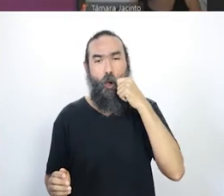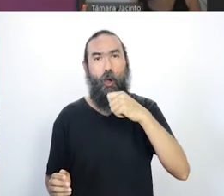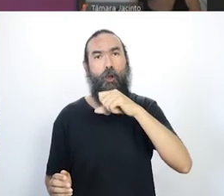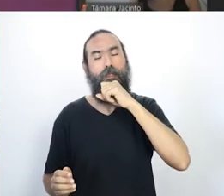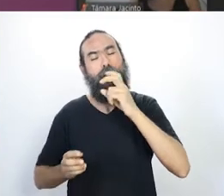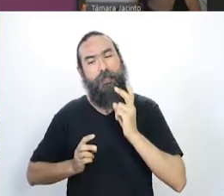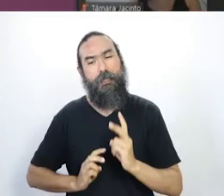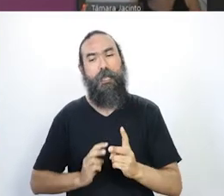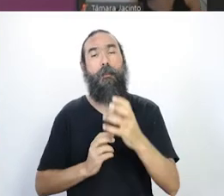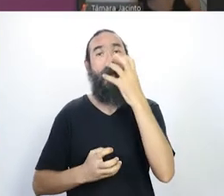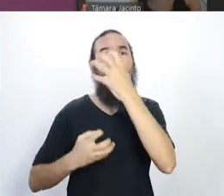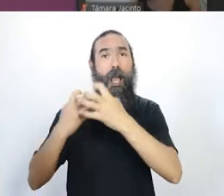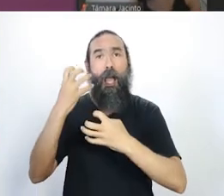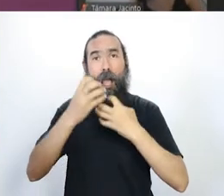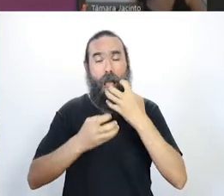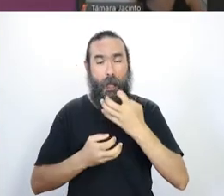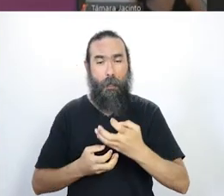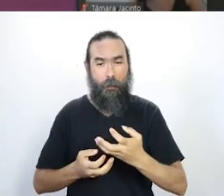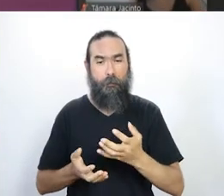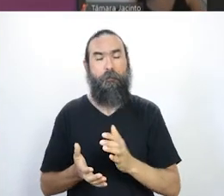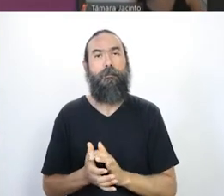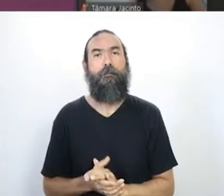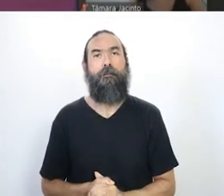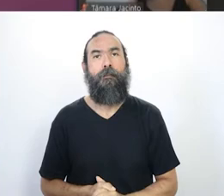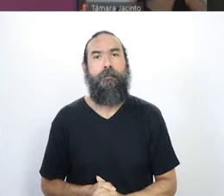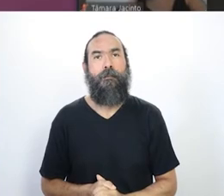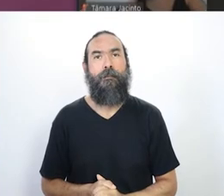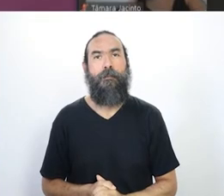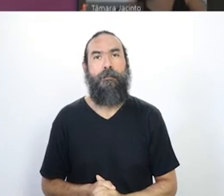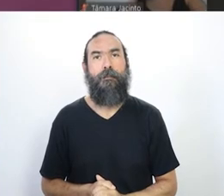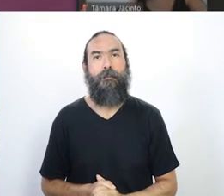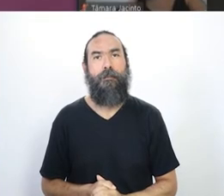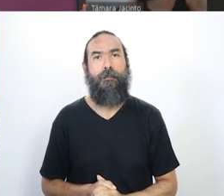sempre cantavam, que diz assim: